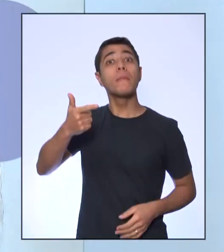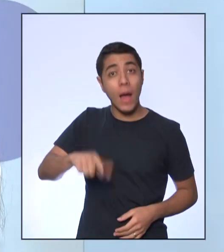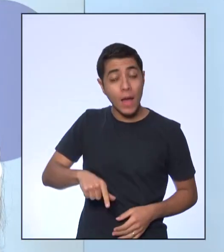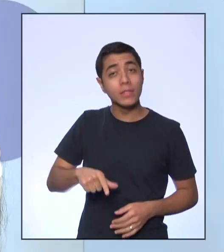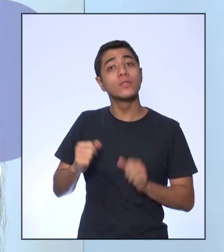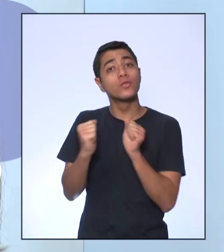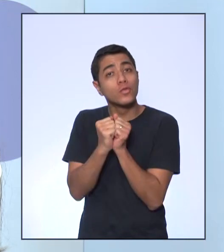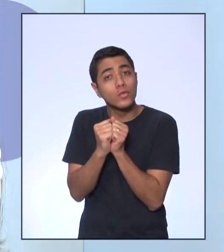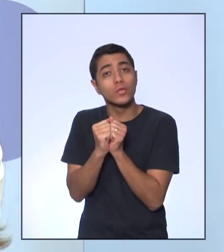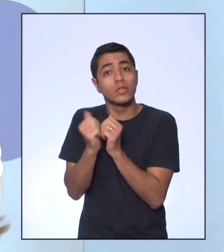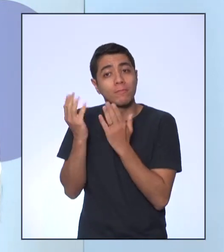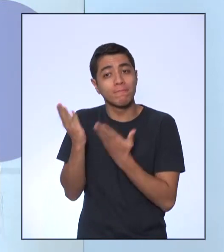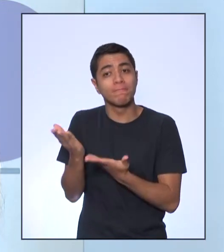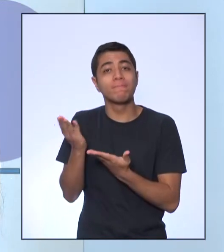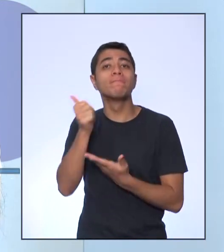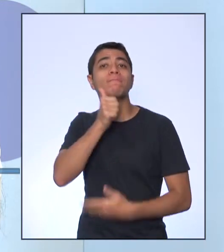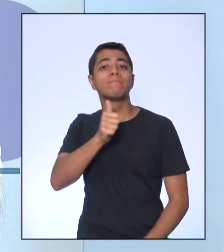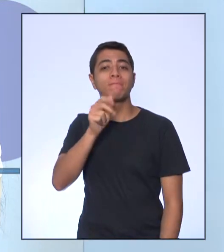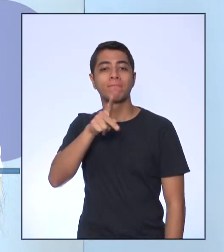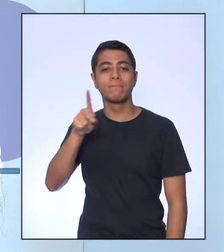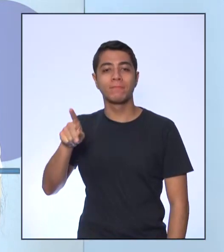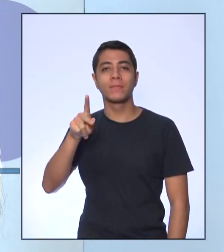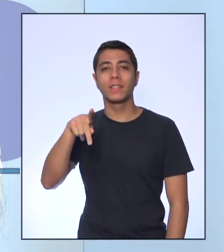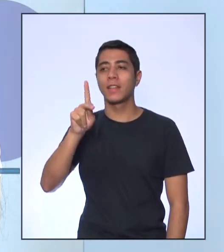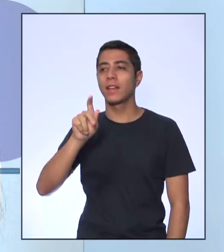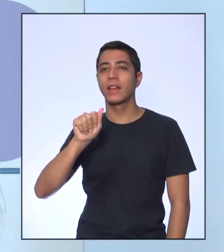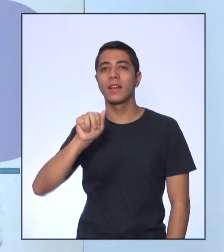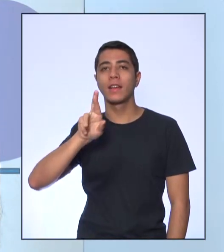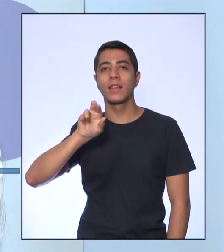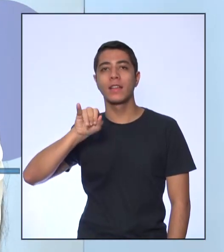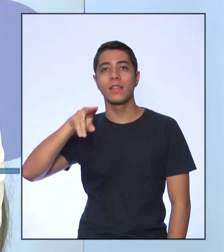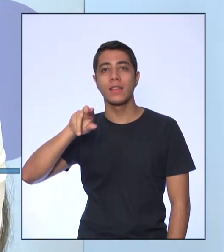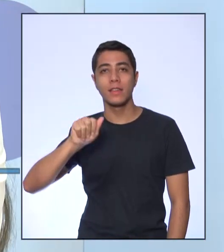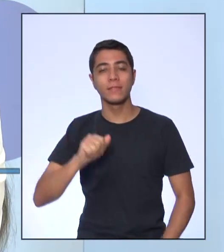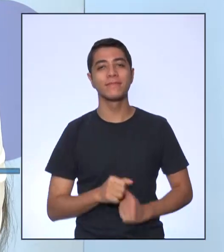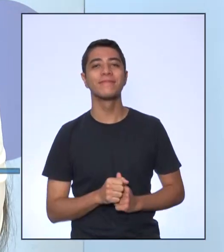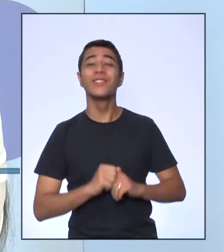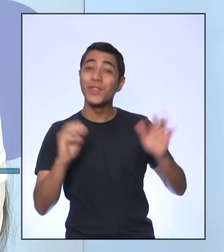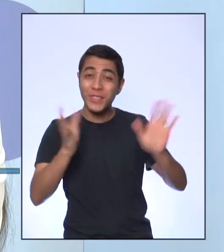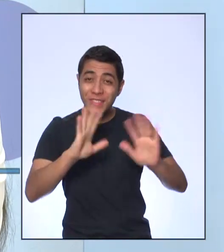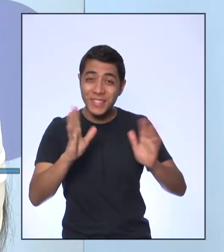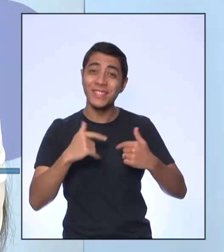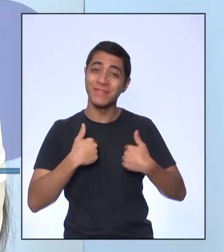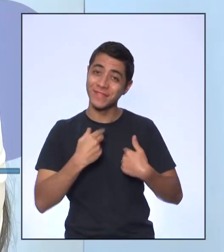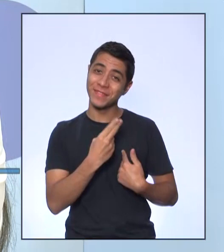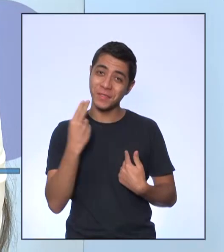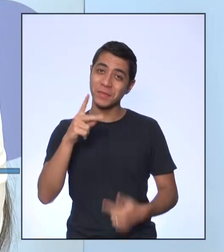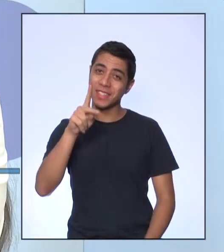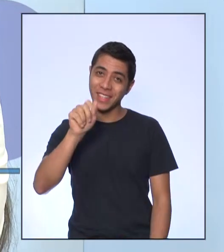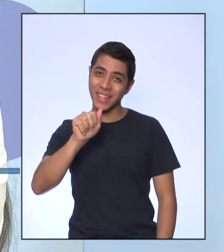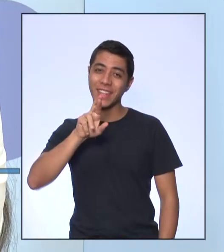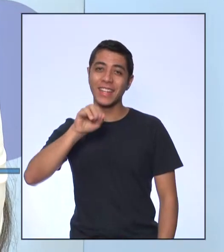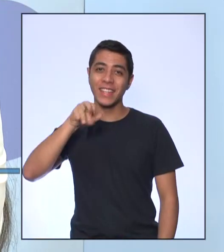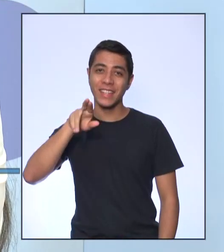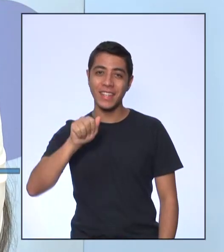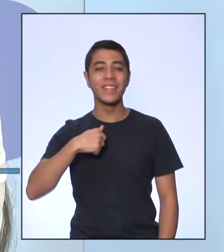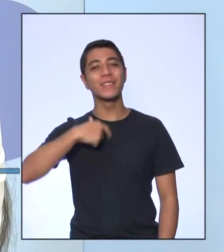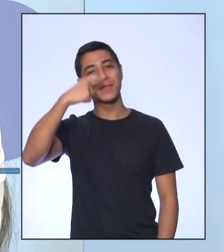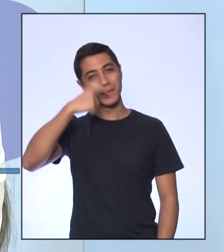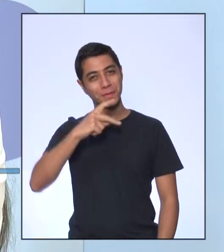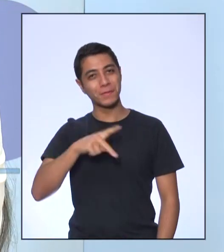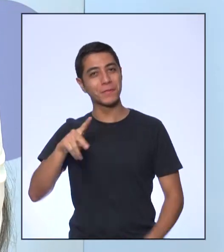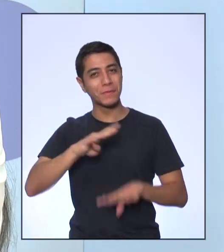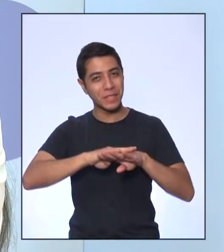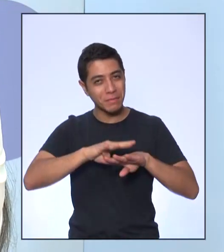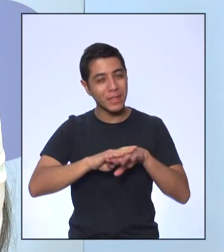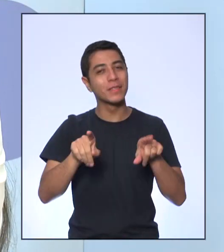todos, eu sou a professora Karina, como o professor Jonas já apresentou, sou professora de matemática também e ciências da natureza. Espero